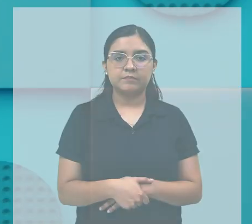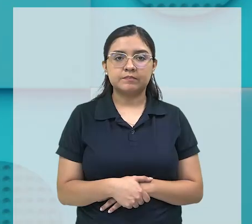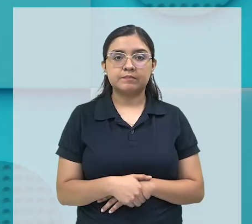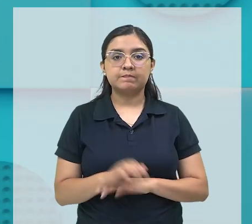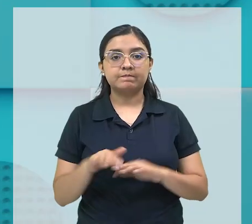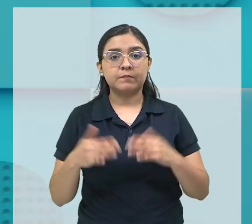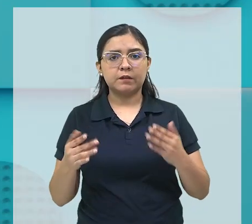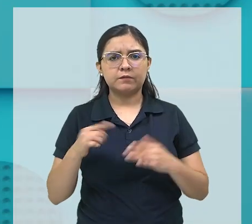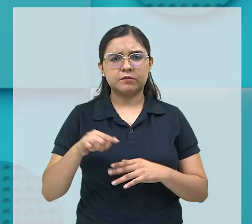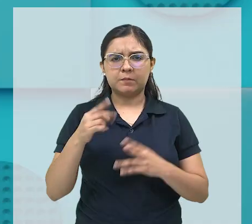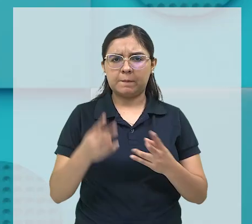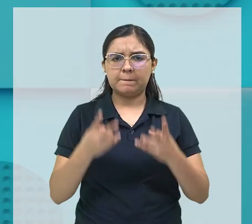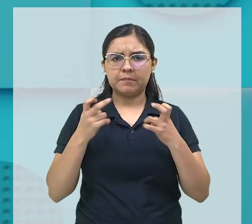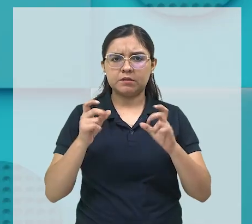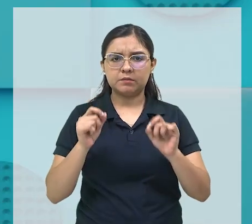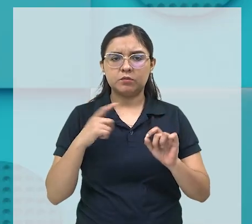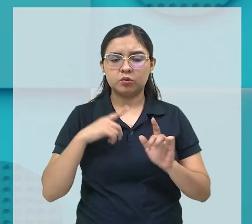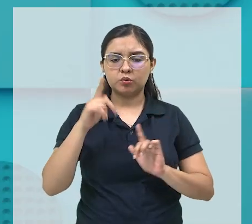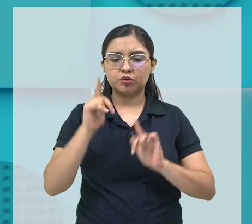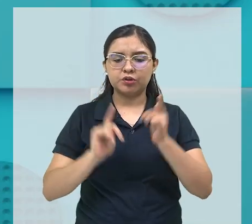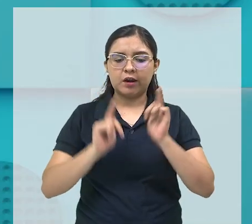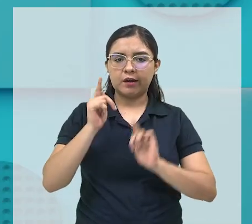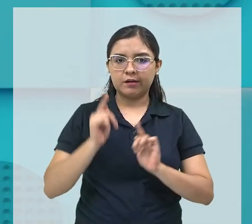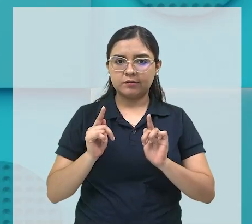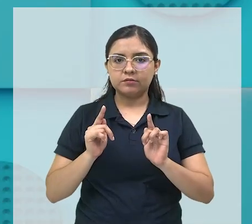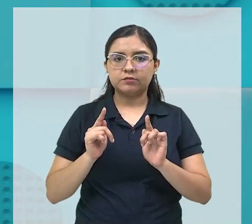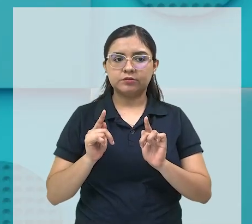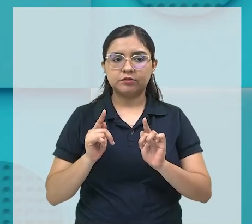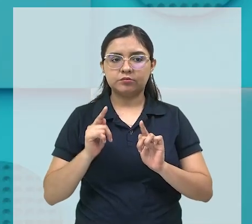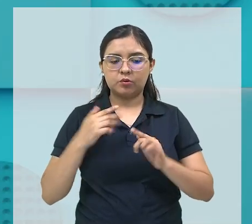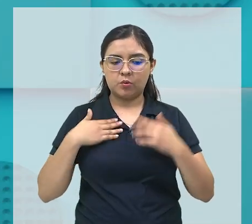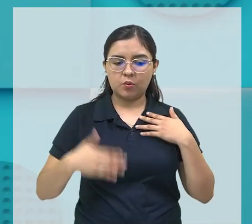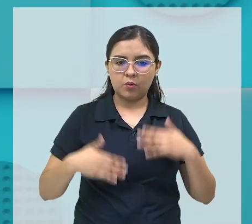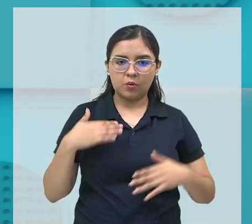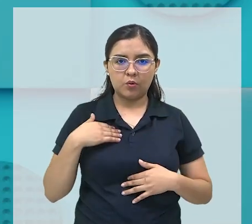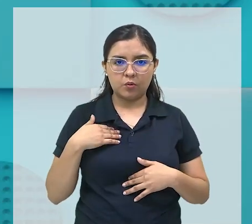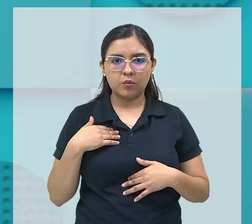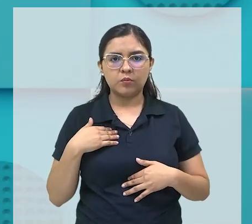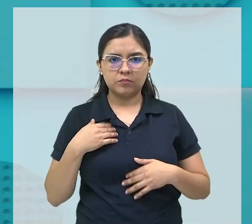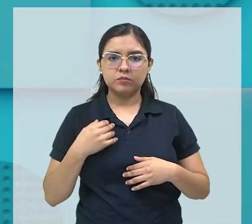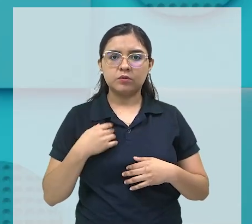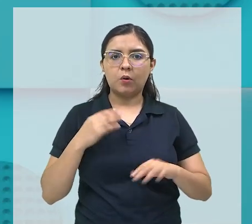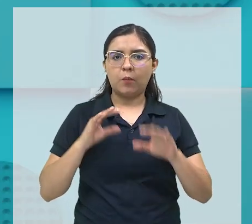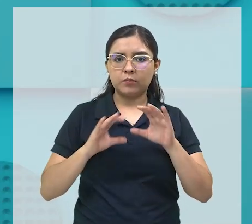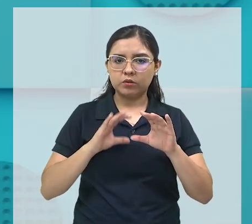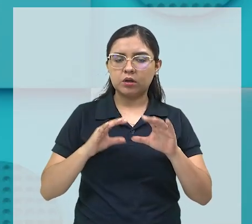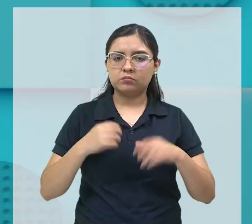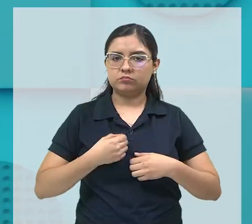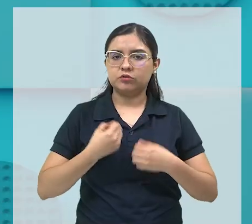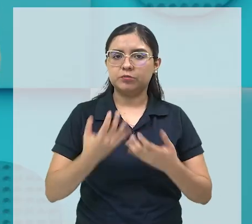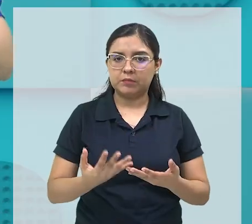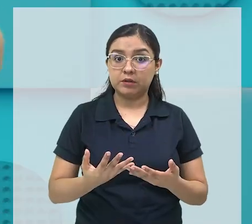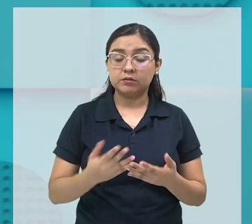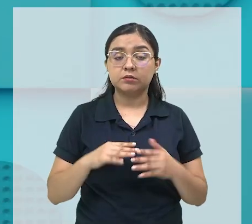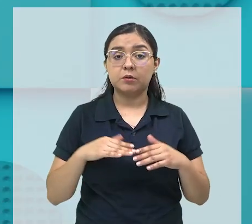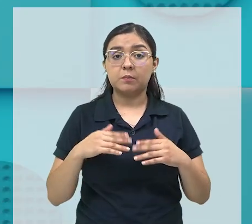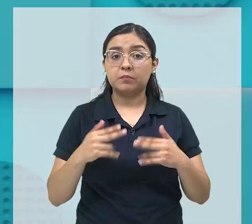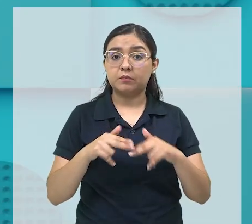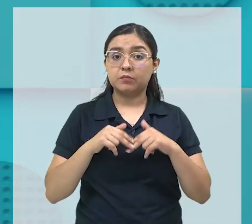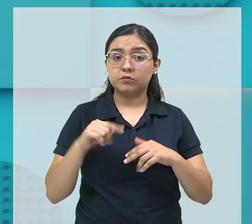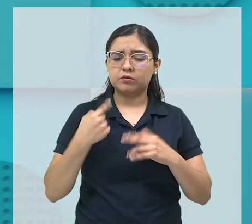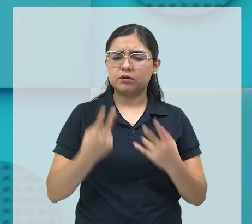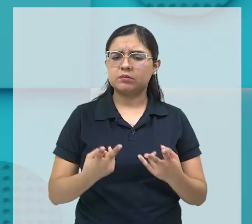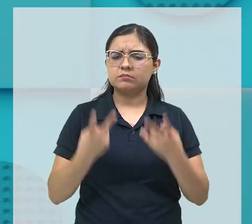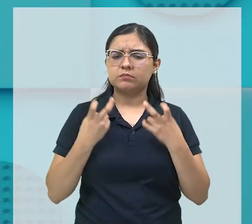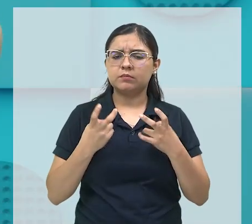Vocês perceberam como os nossos gestos, eles transmitem uma mensagem? Por isso que é muito importante a gente estar atento, né? A